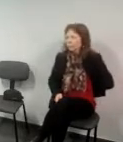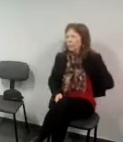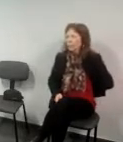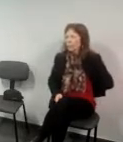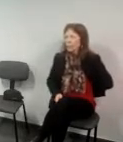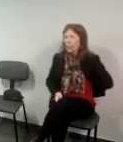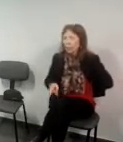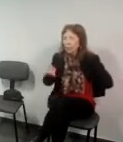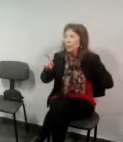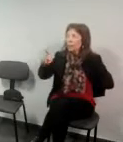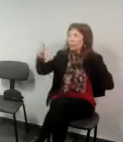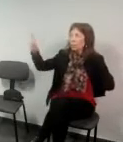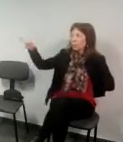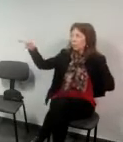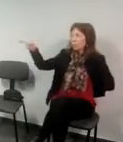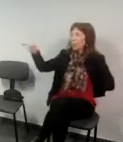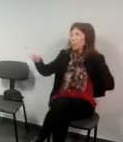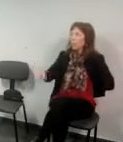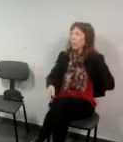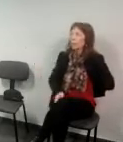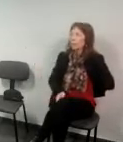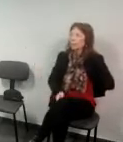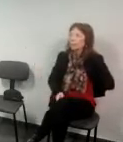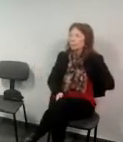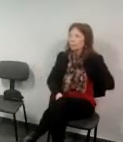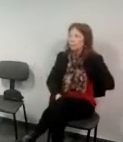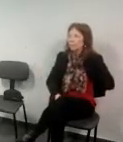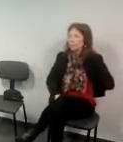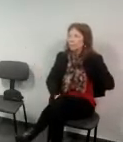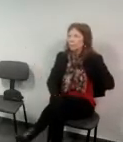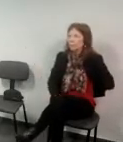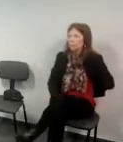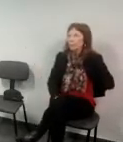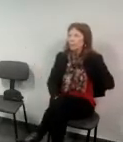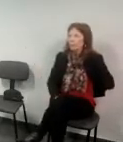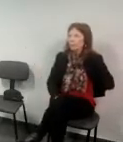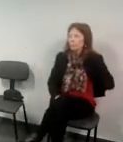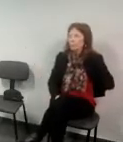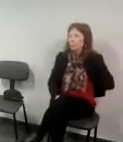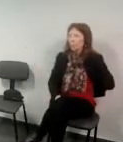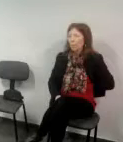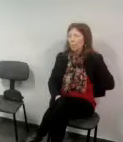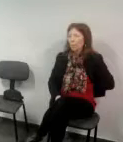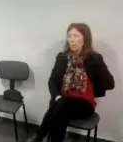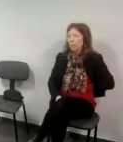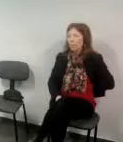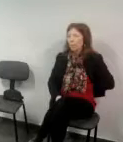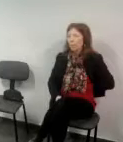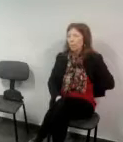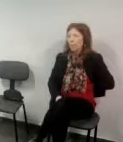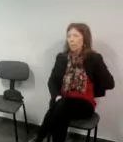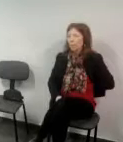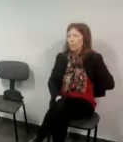dela, que fim de ano... Mas é enxaqueca, daí nós vamos tentar separado lá. Não, mas não é enxaqueca, era dor na cabeça mesmo. Era dor de cabeça, era uma dor de cabeça